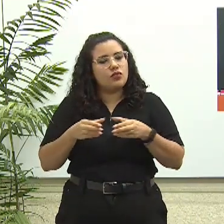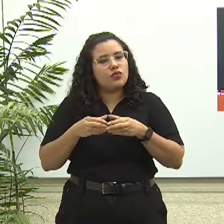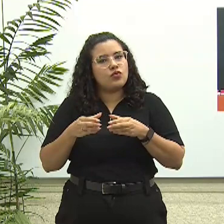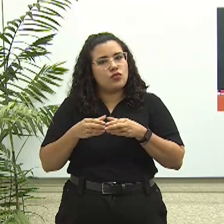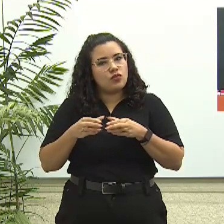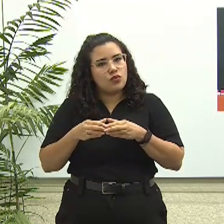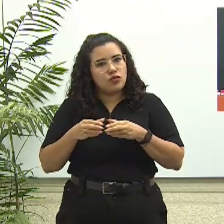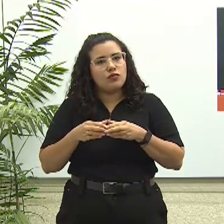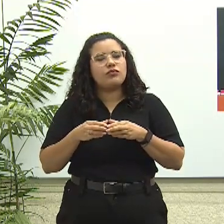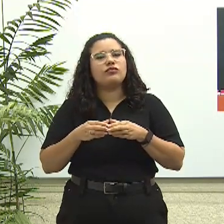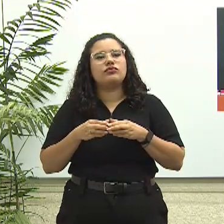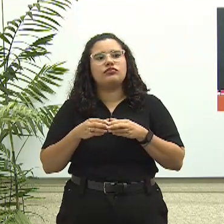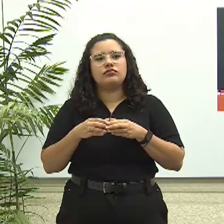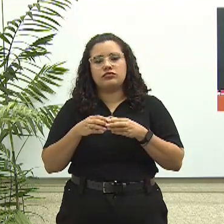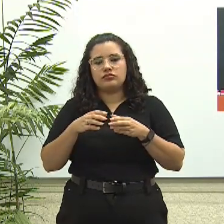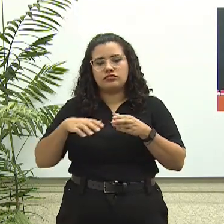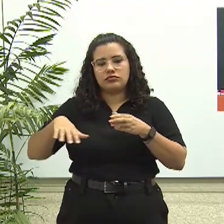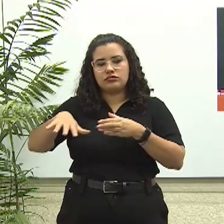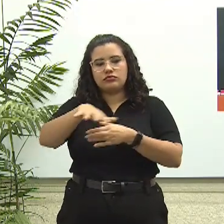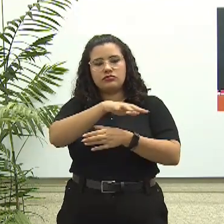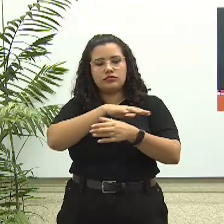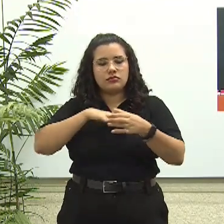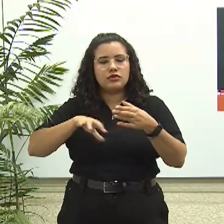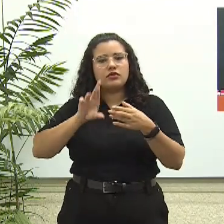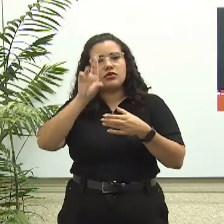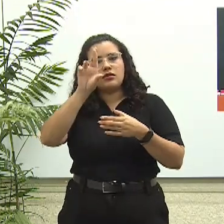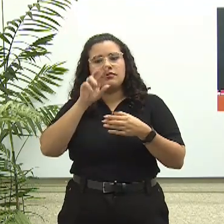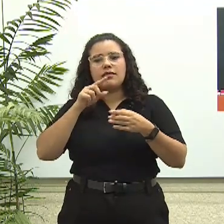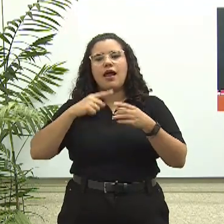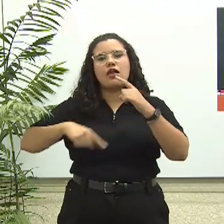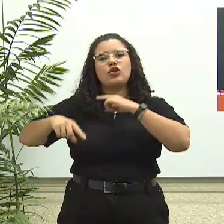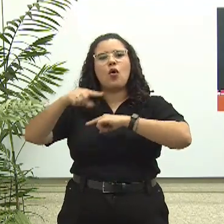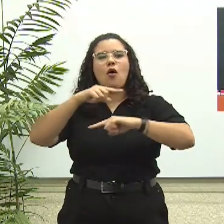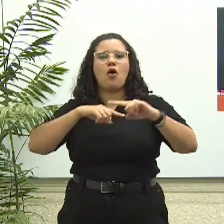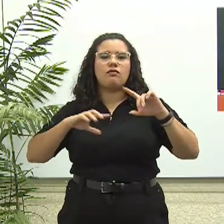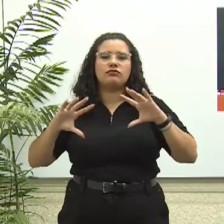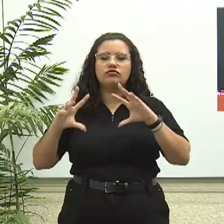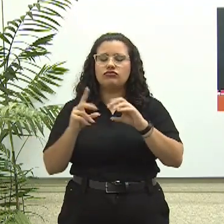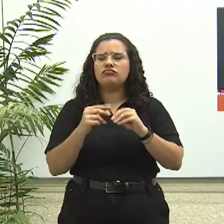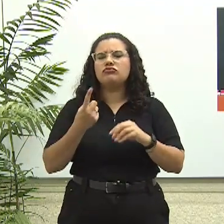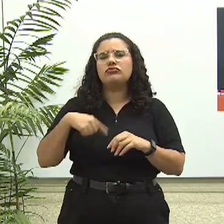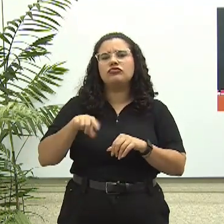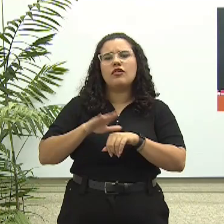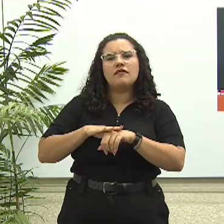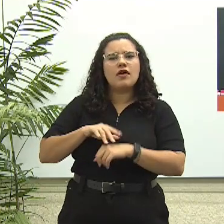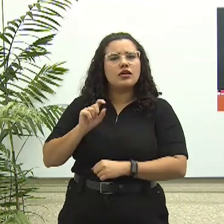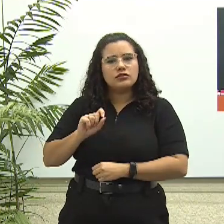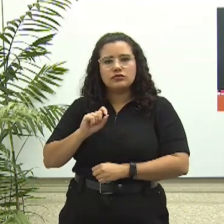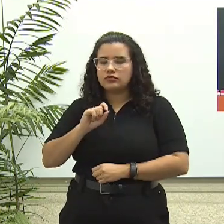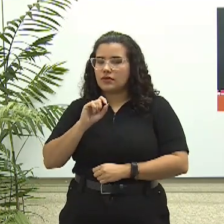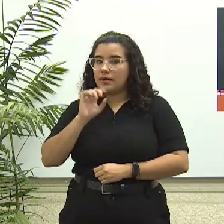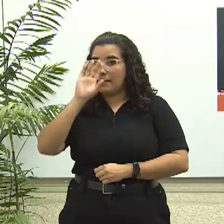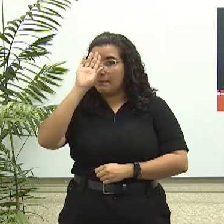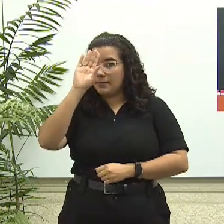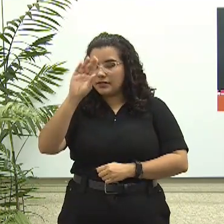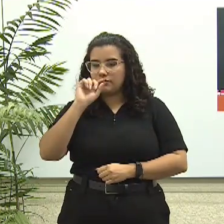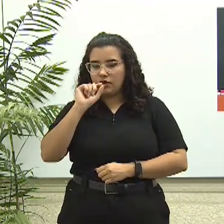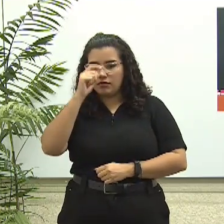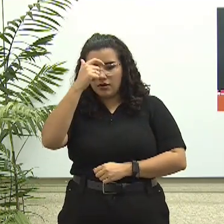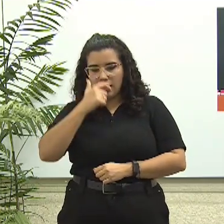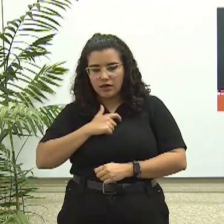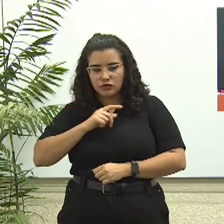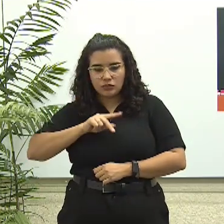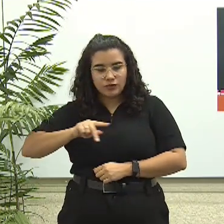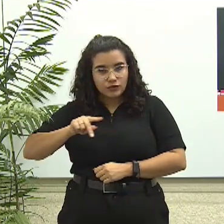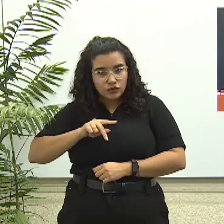né ali em volta de São Francisco que domina então assim o que que a gente pode fazer talvez a primeira coisa como professor